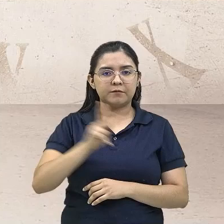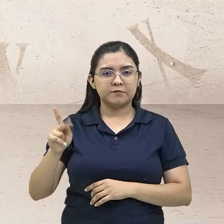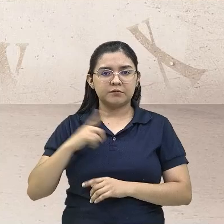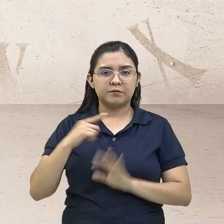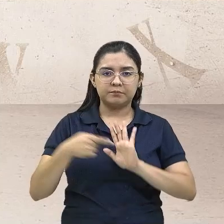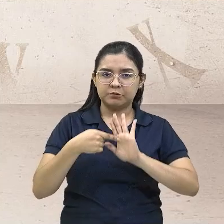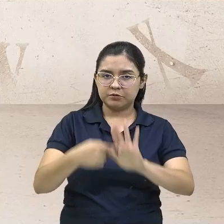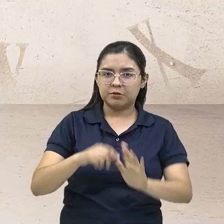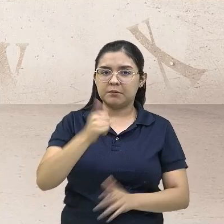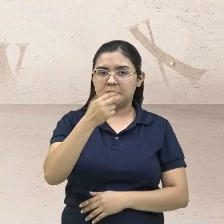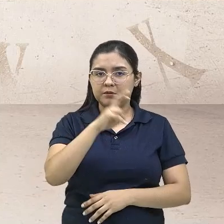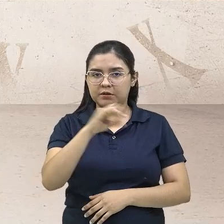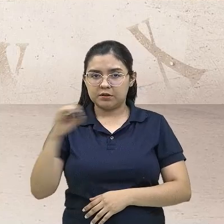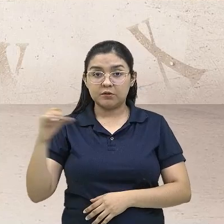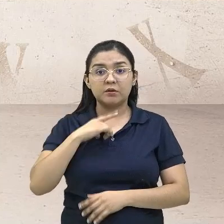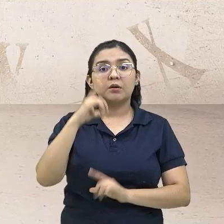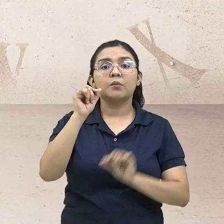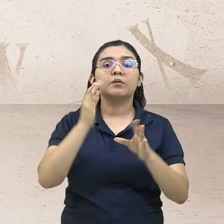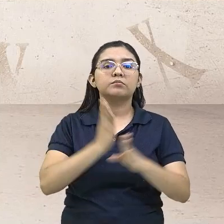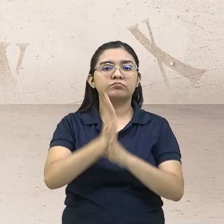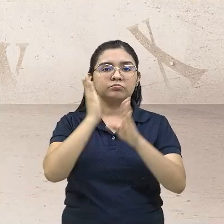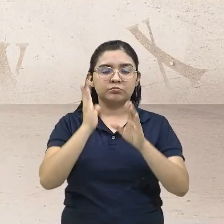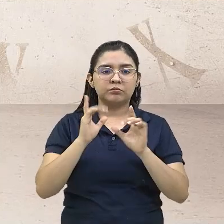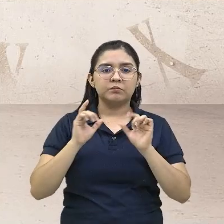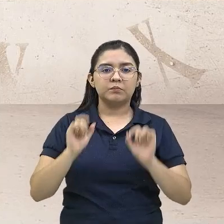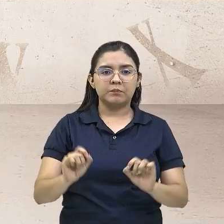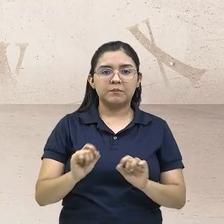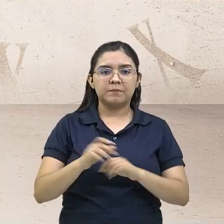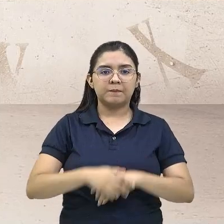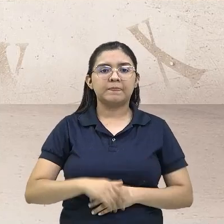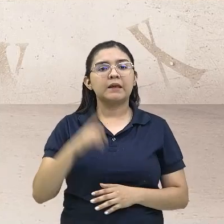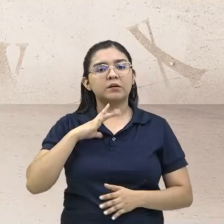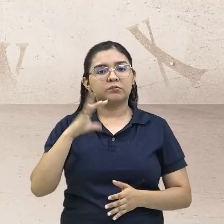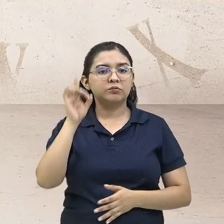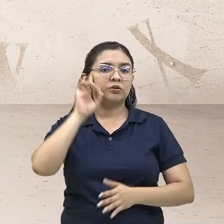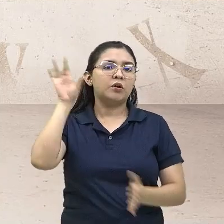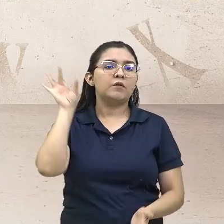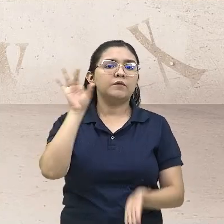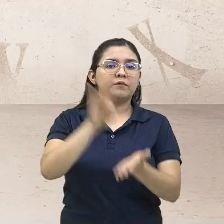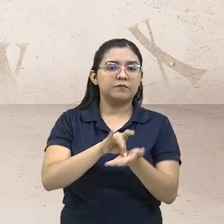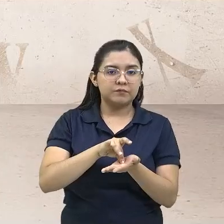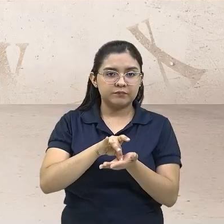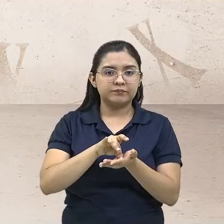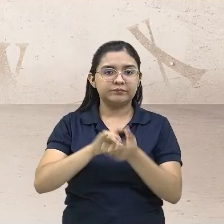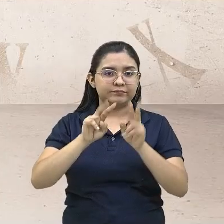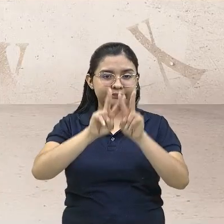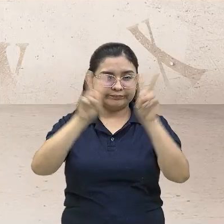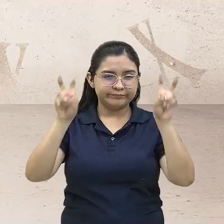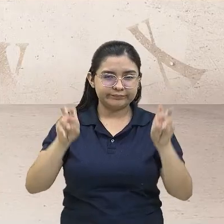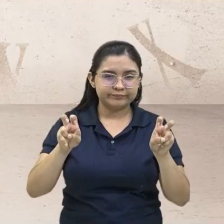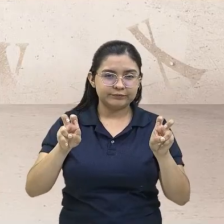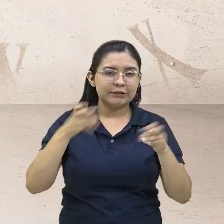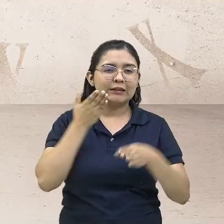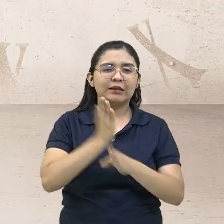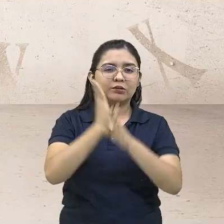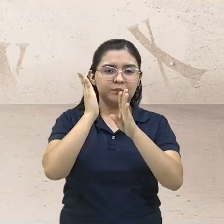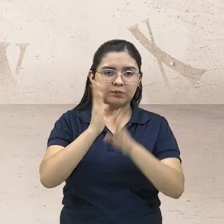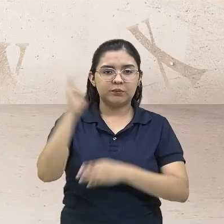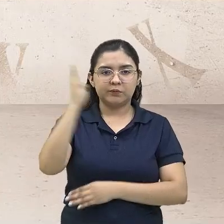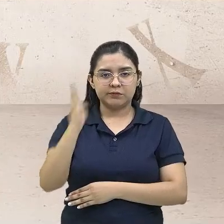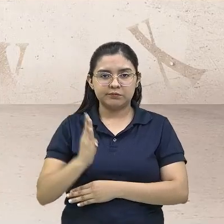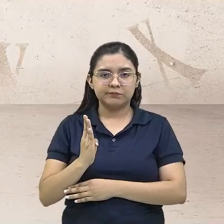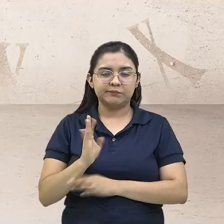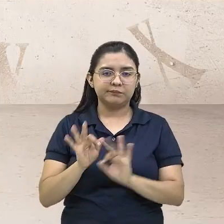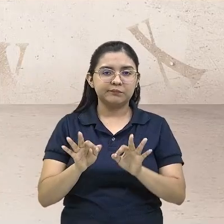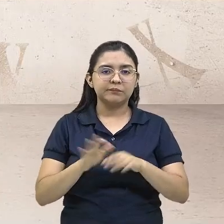citar, 1500, nós temos então a chamada data oficial, entre muitas aspas, como está ali escrito ali, ó, o descobrimento